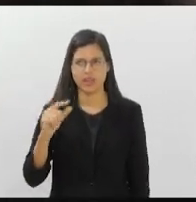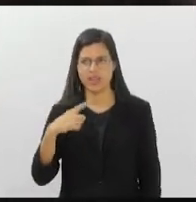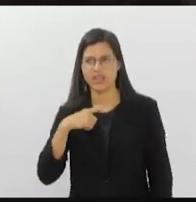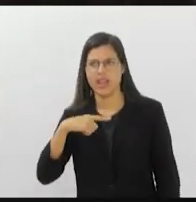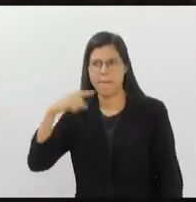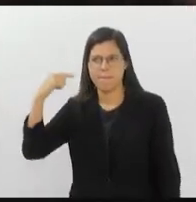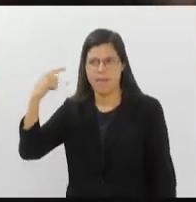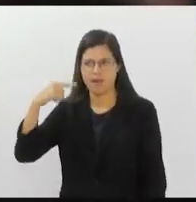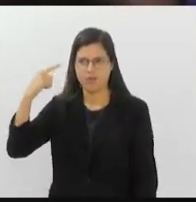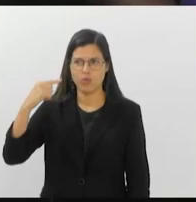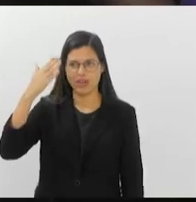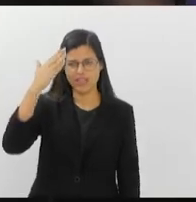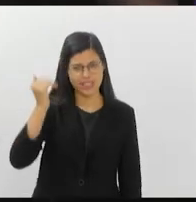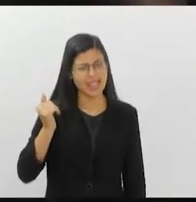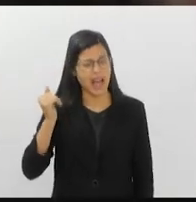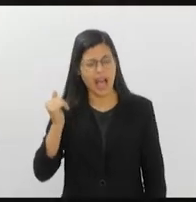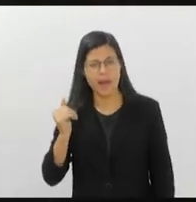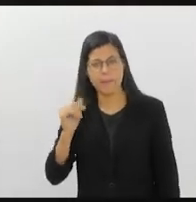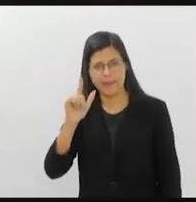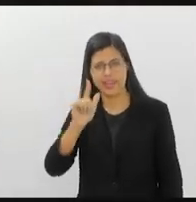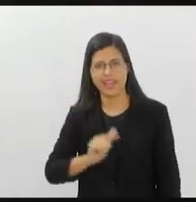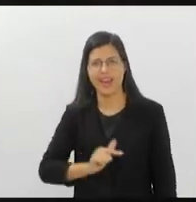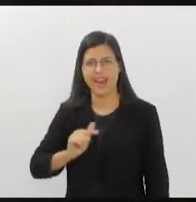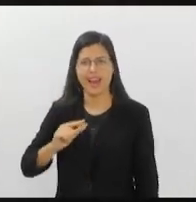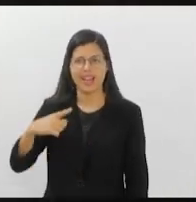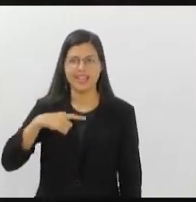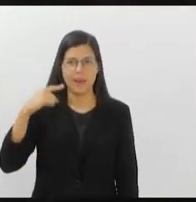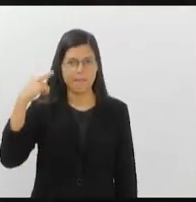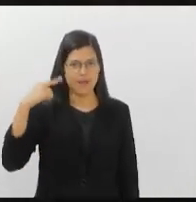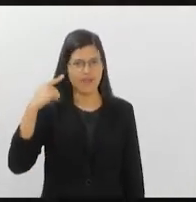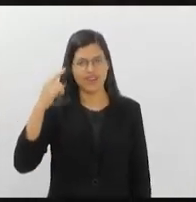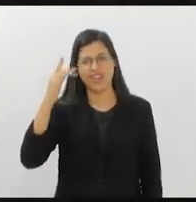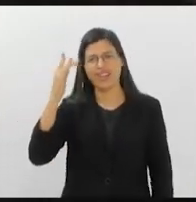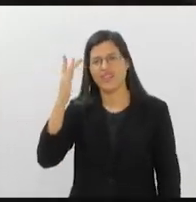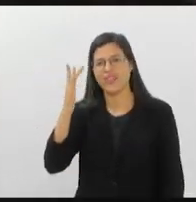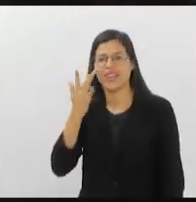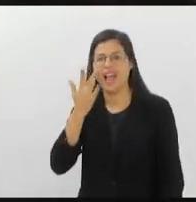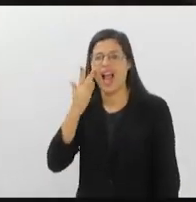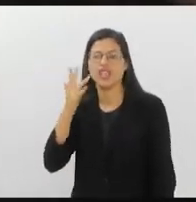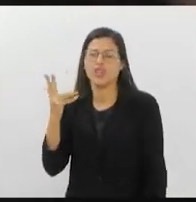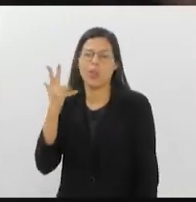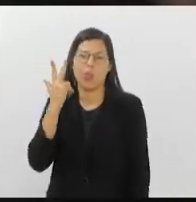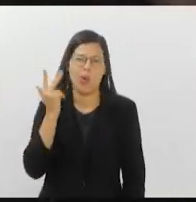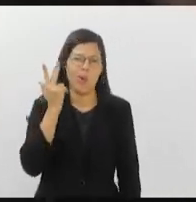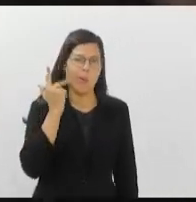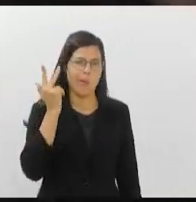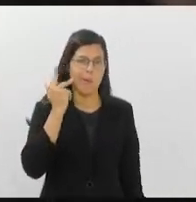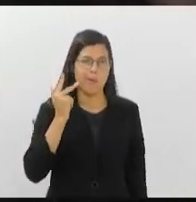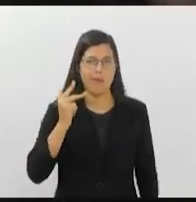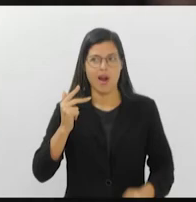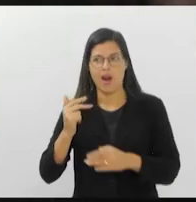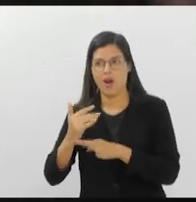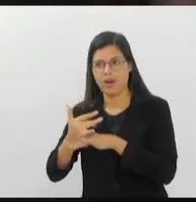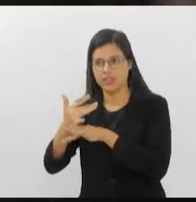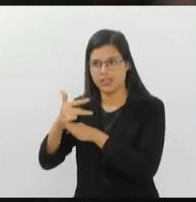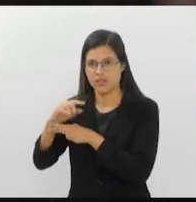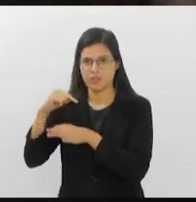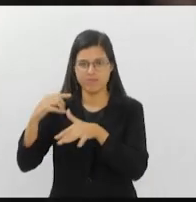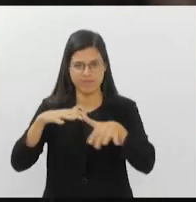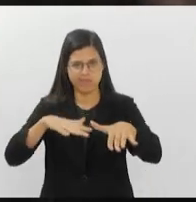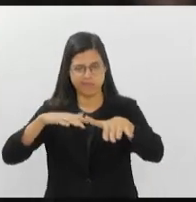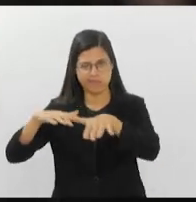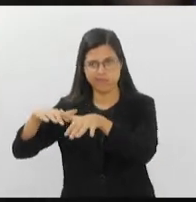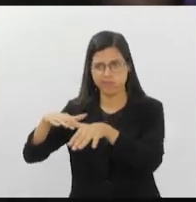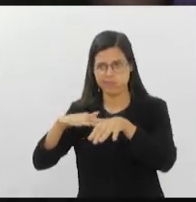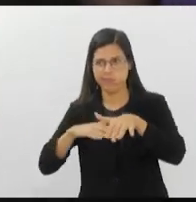que sabe que é maluco. E tem maluco que acha que é normal. Diversidade é o nosso bloco na avenida.